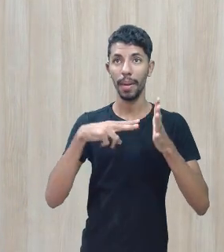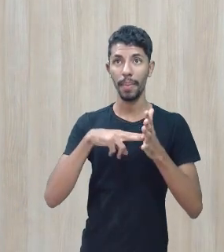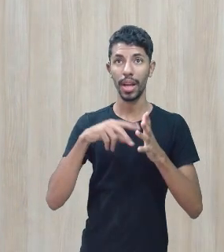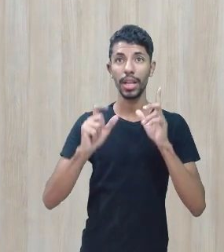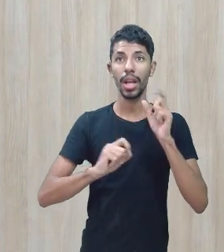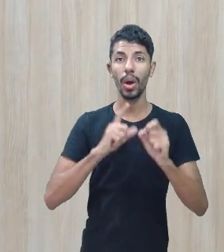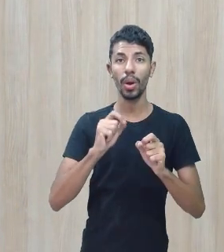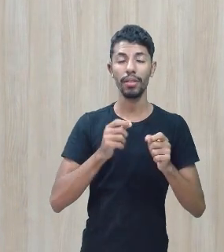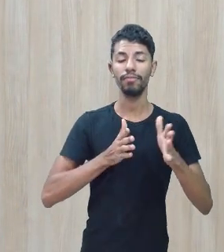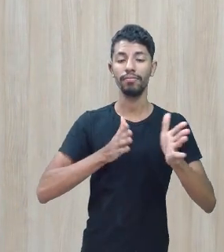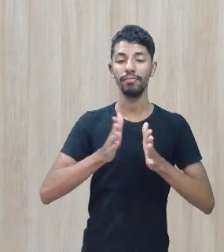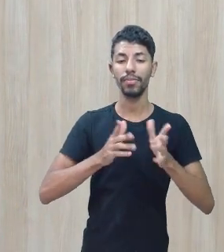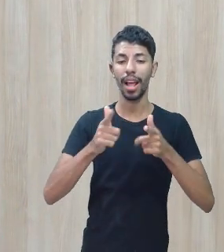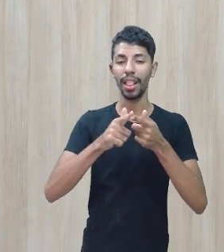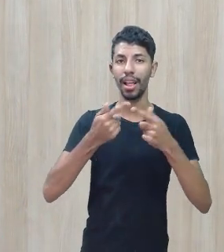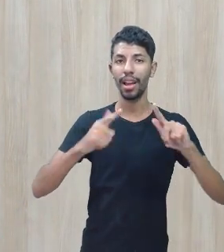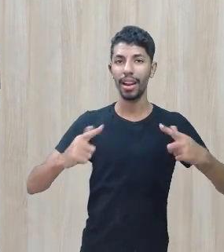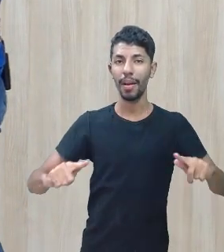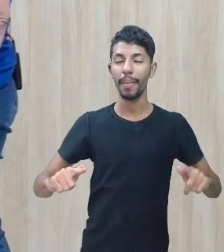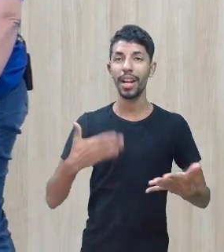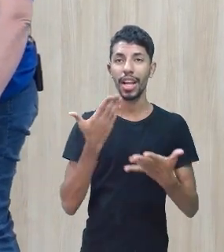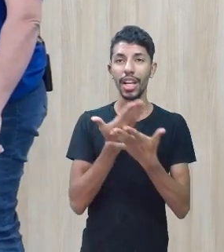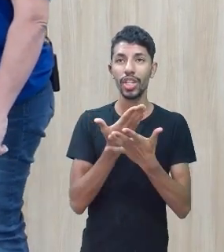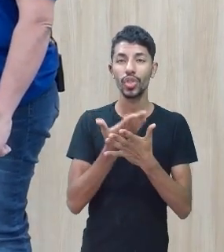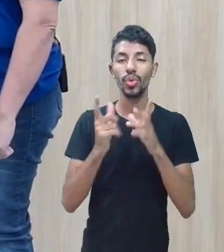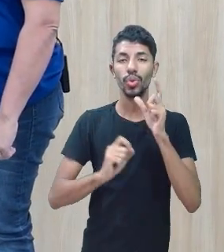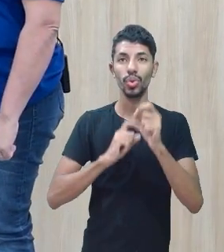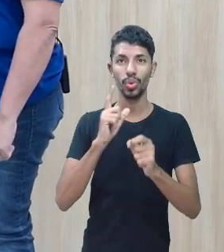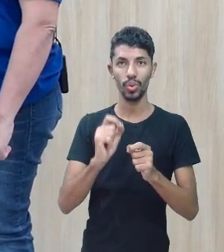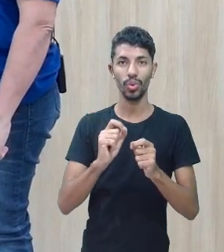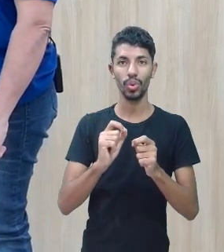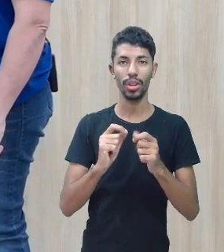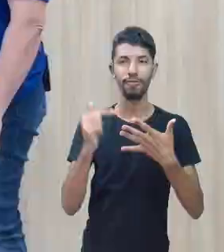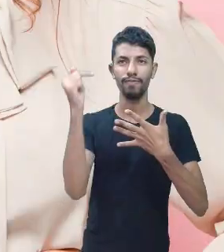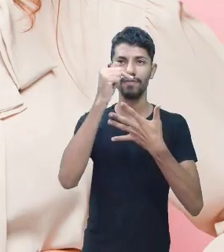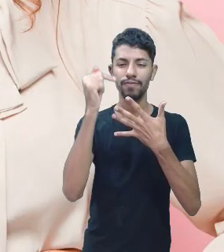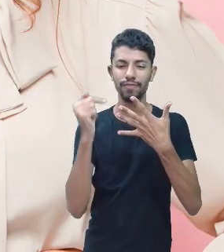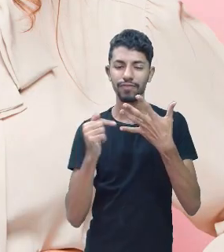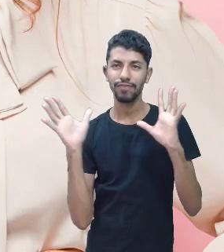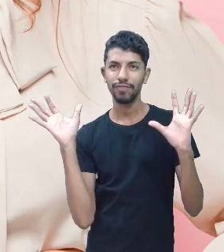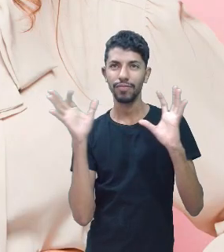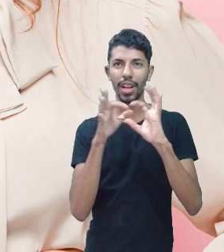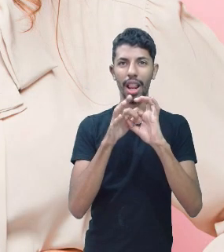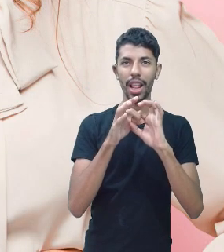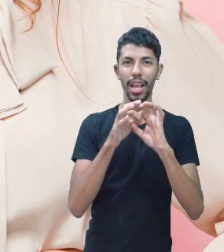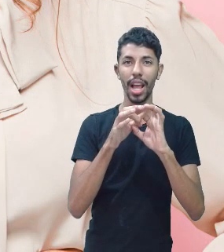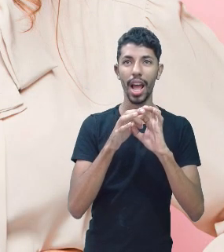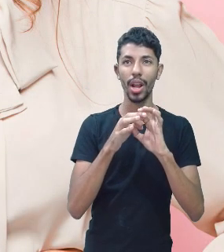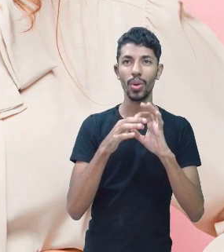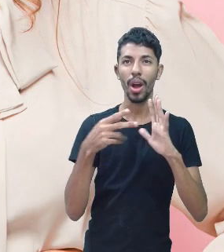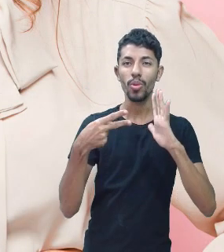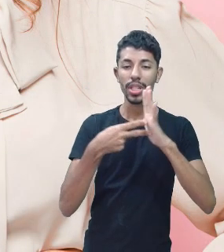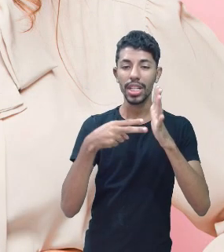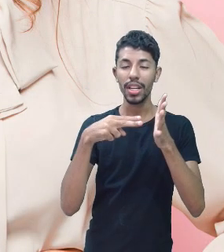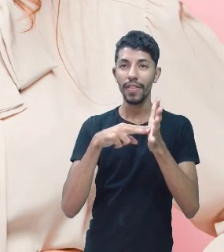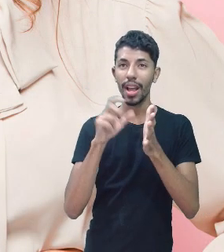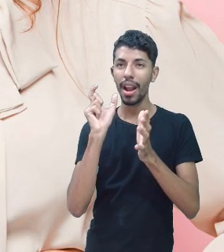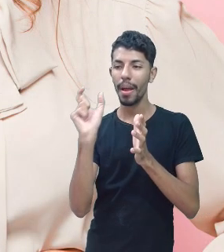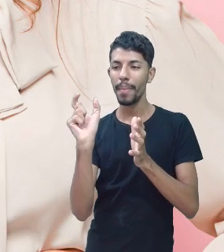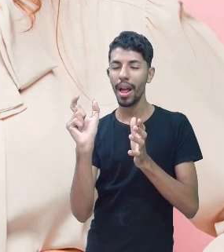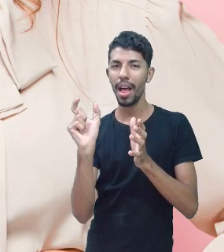da gramática que estuda os aspectos relacionados ao sentido de palavras